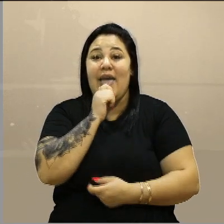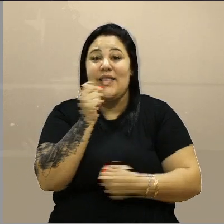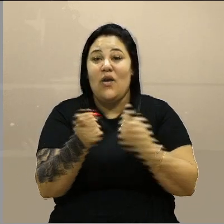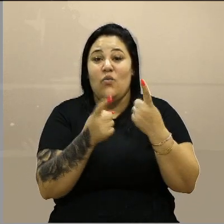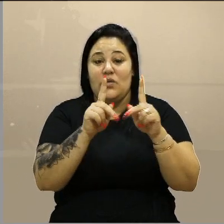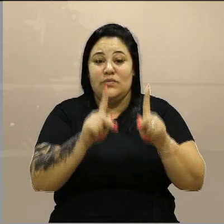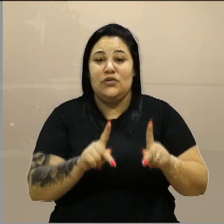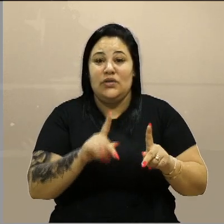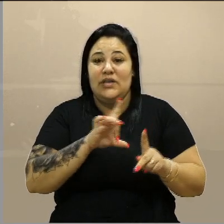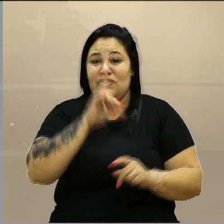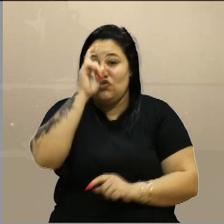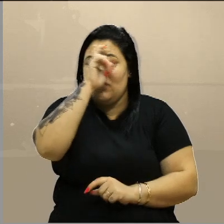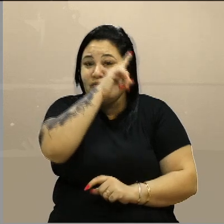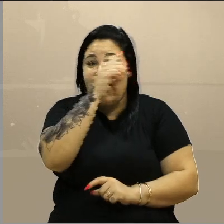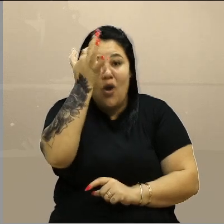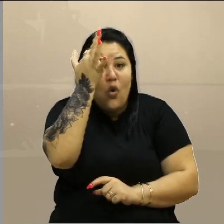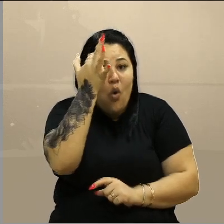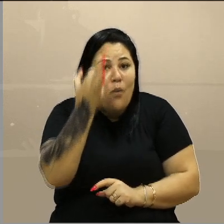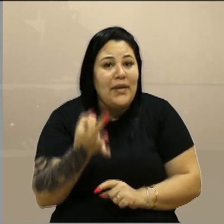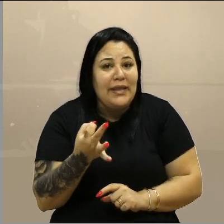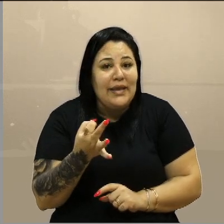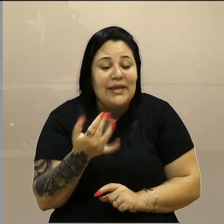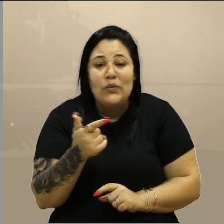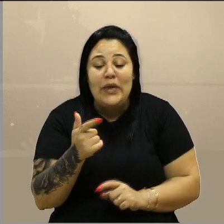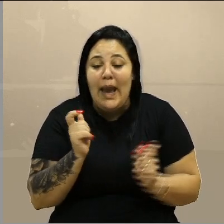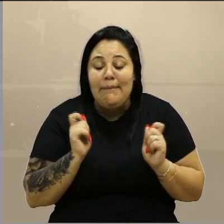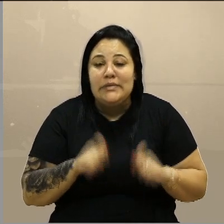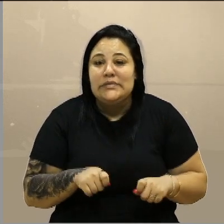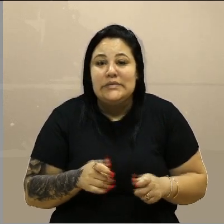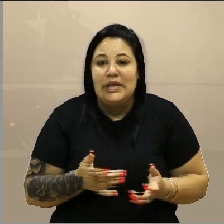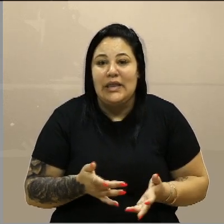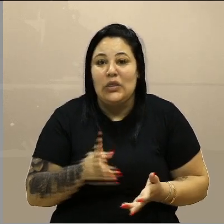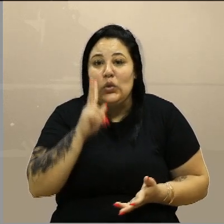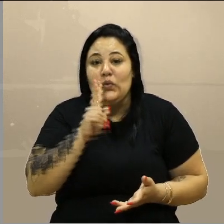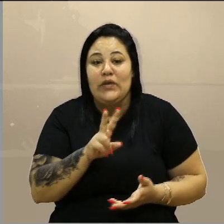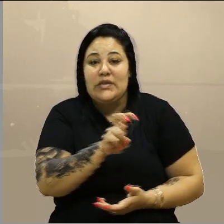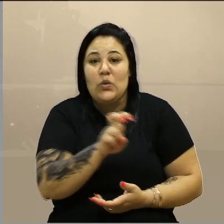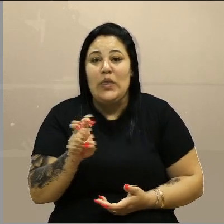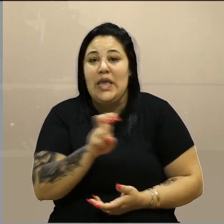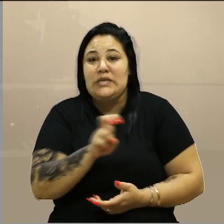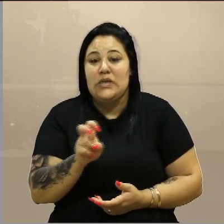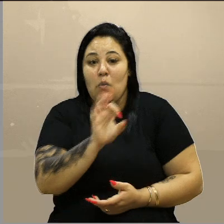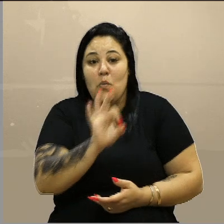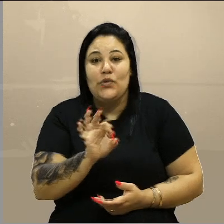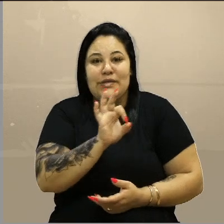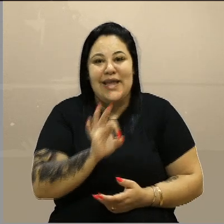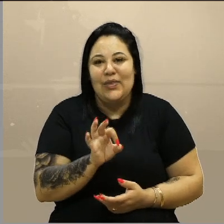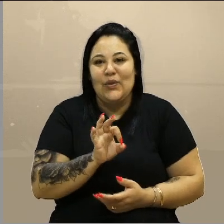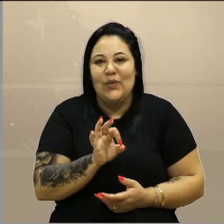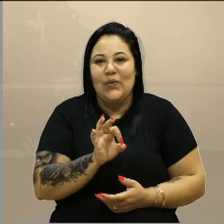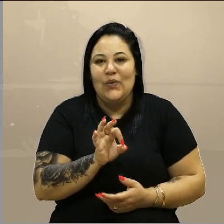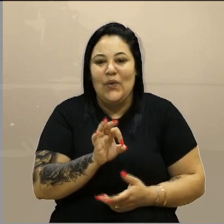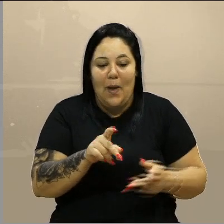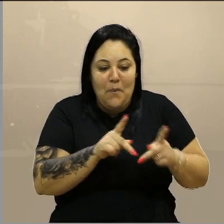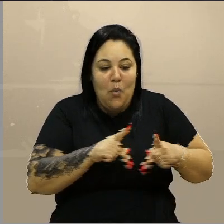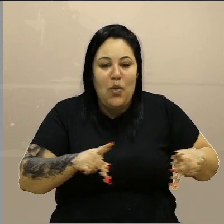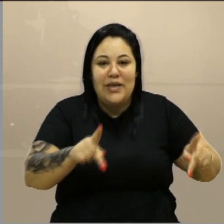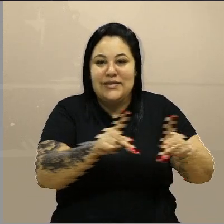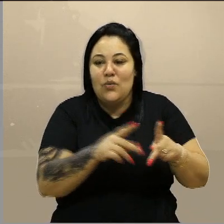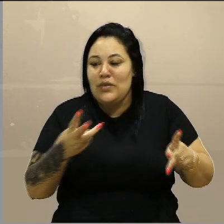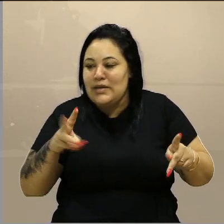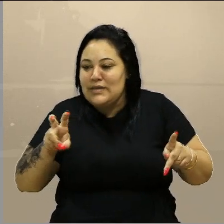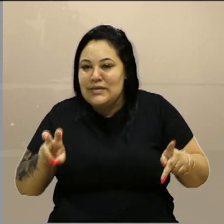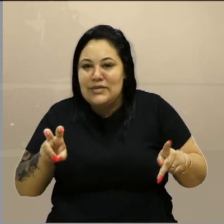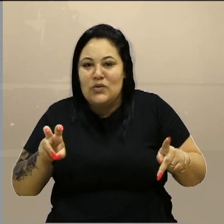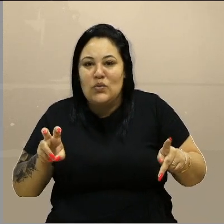fariam com dificuldades ou seriam incapazes de fazer. Você pode ver que 55% da população, e mesmo dentro disso, 35%